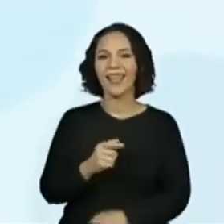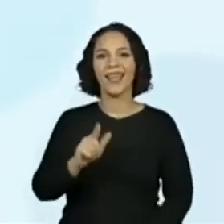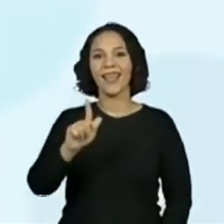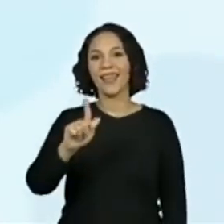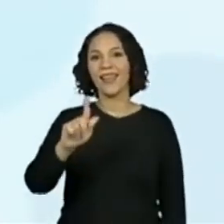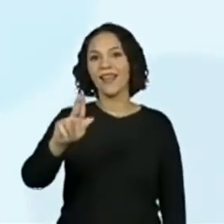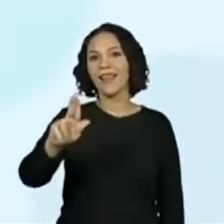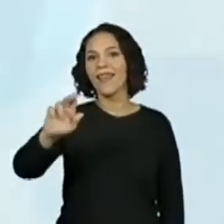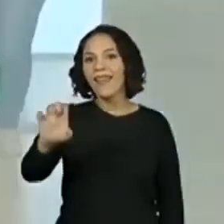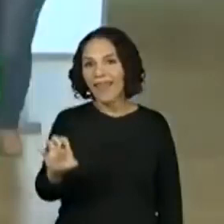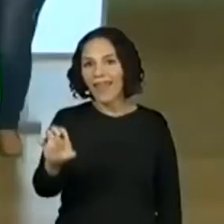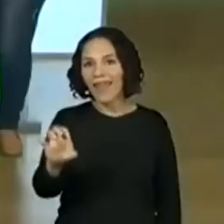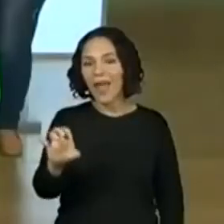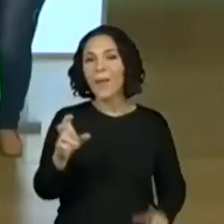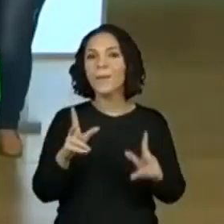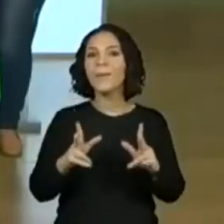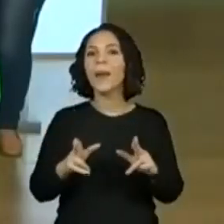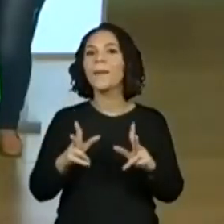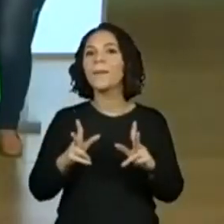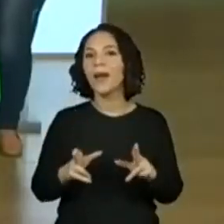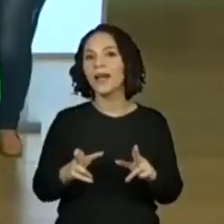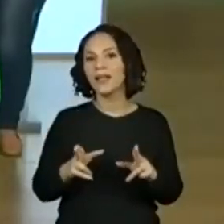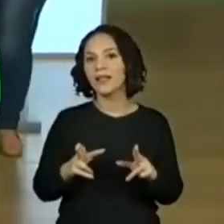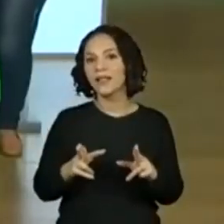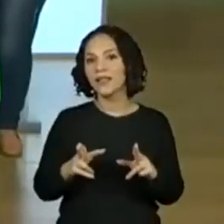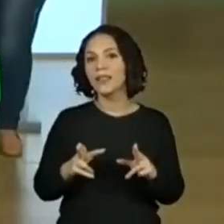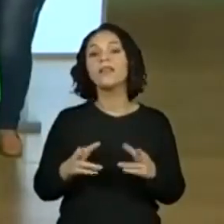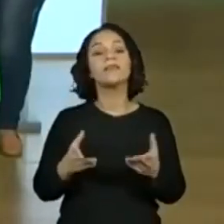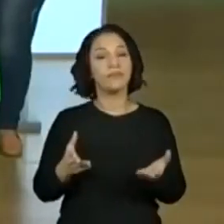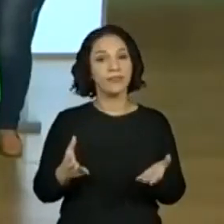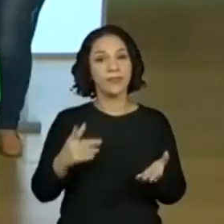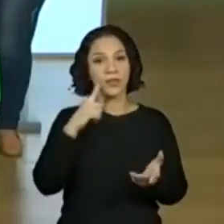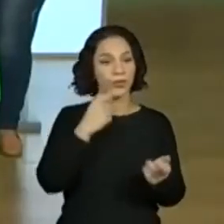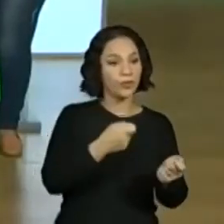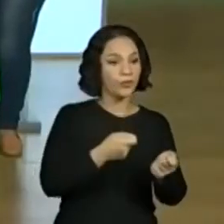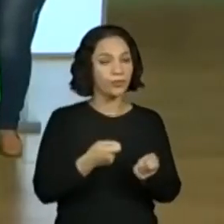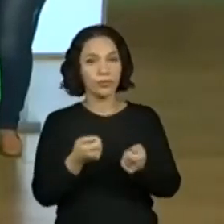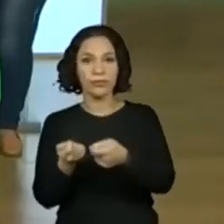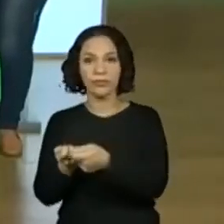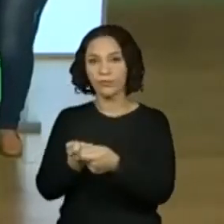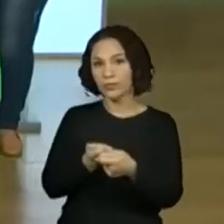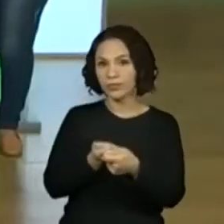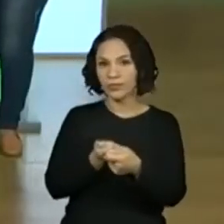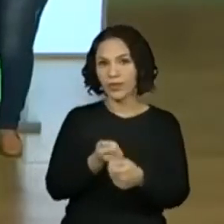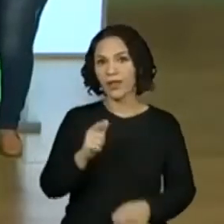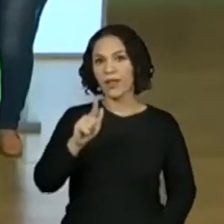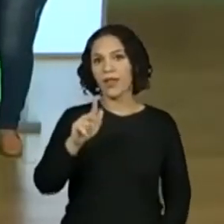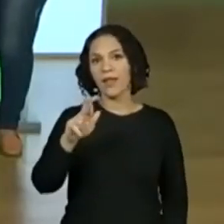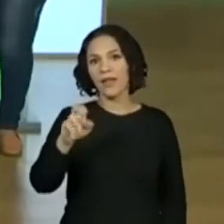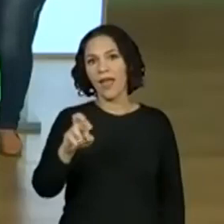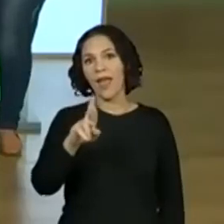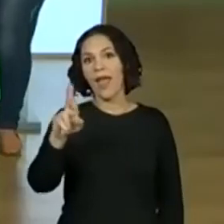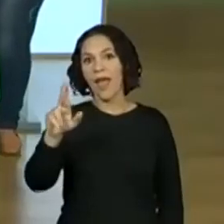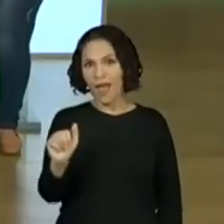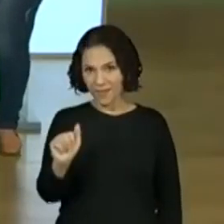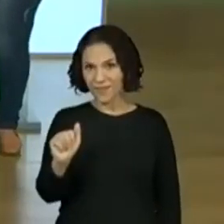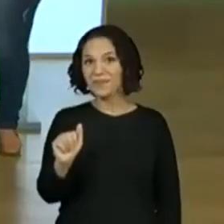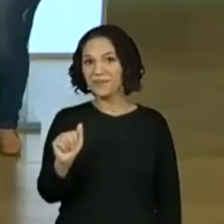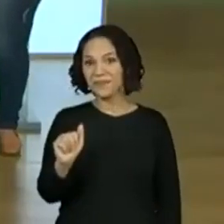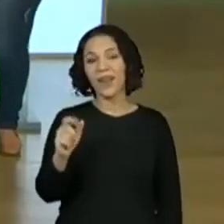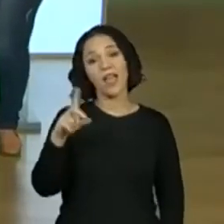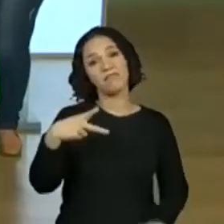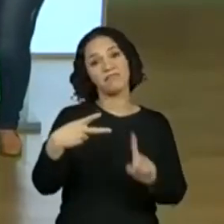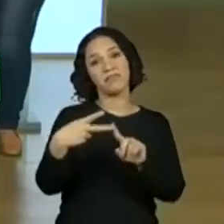os aluninhos do primeiro ano do Centro de Mídia estão falando que cabo de guerra é a segunda opção. Então vamos ler? Deixa eu apagar tudo para a